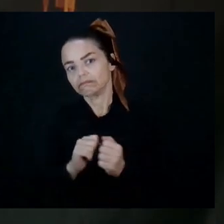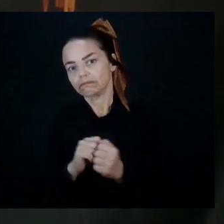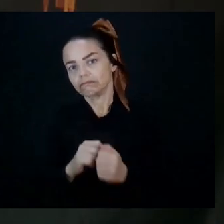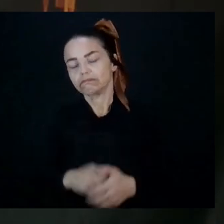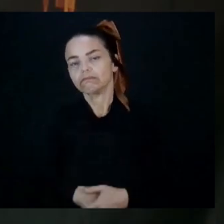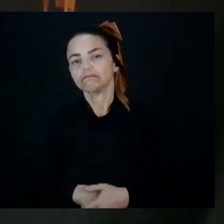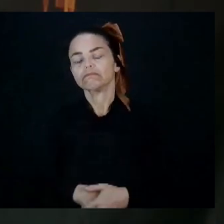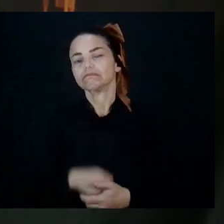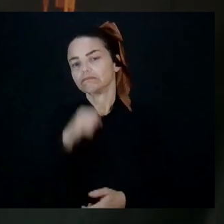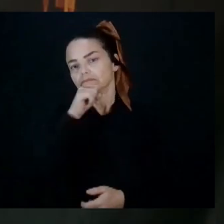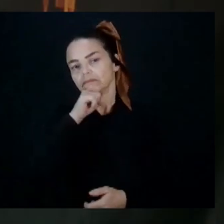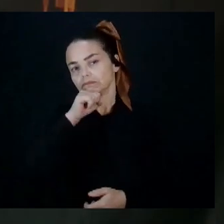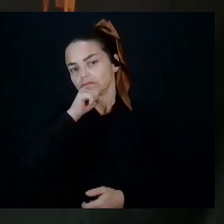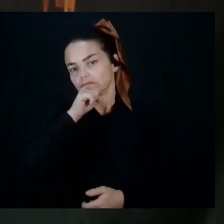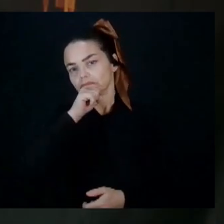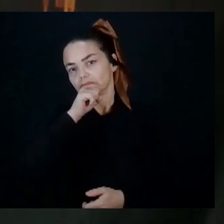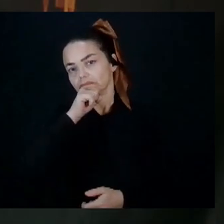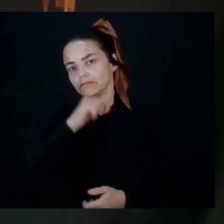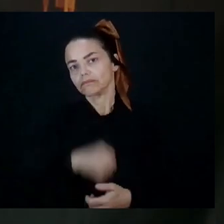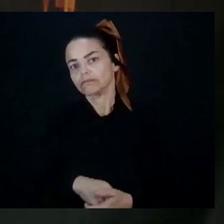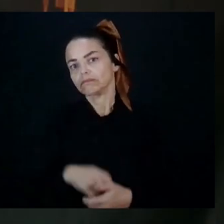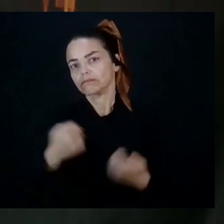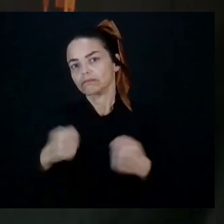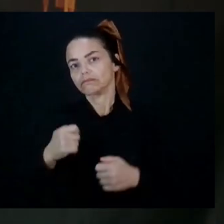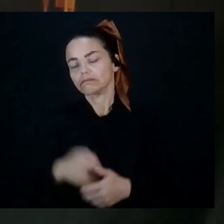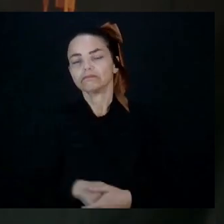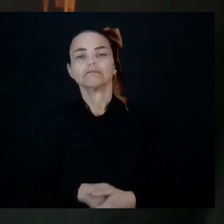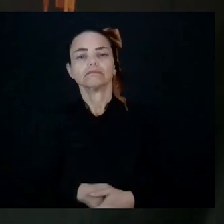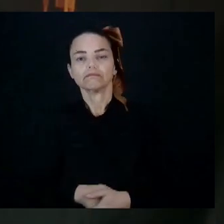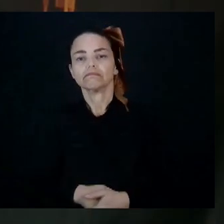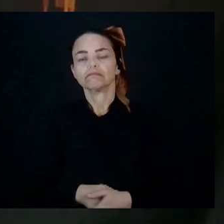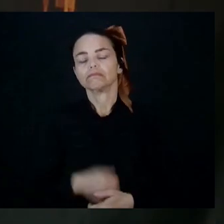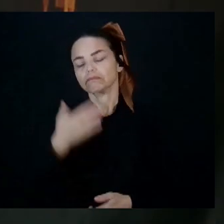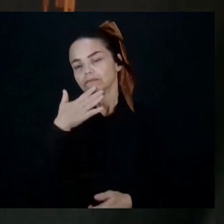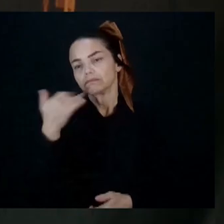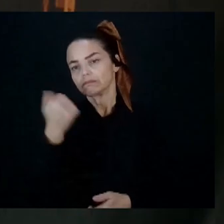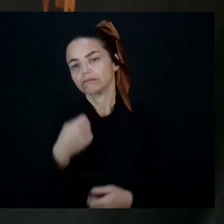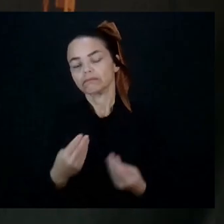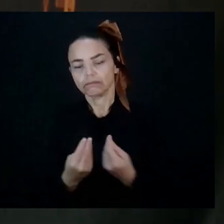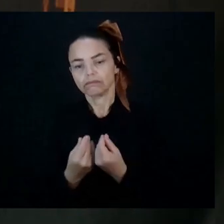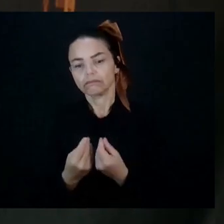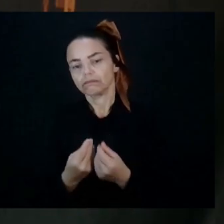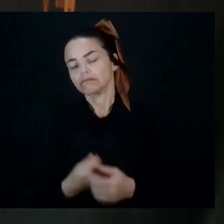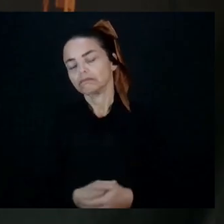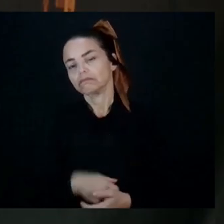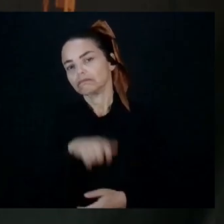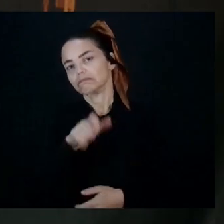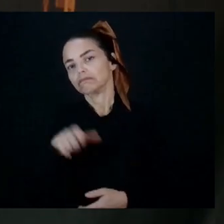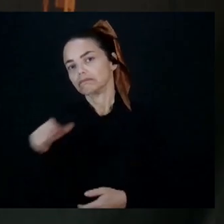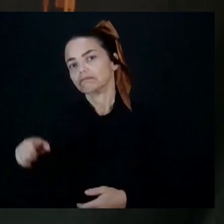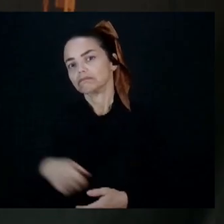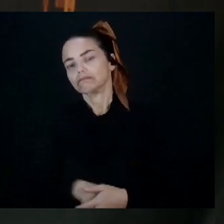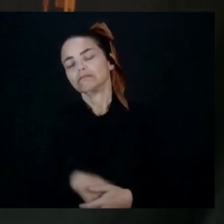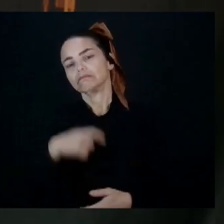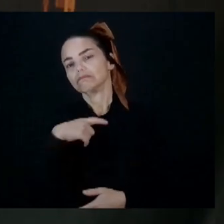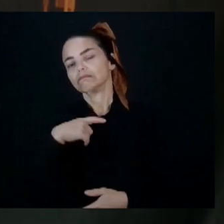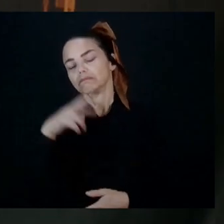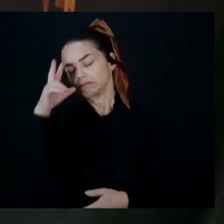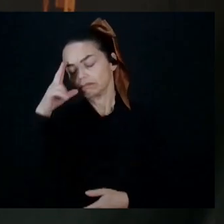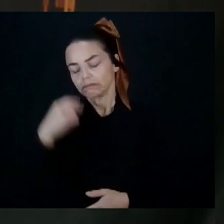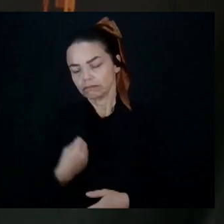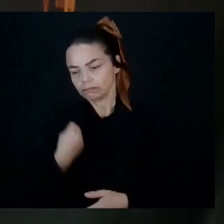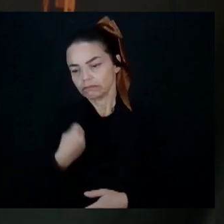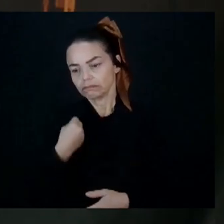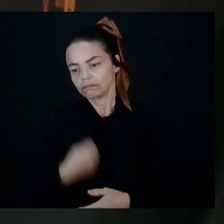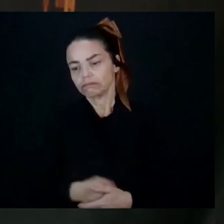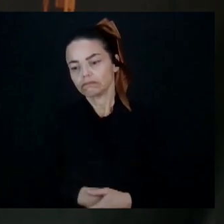idosos que estão ao nosso redor e o que a gente está fazendo para melhorar a qualidade de vida dessas pessoas que têm uma história de vida, né, que de